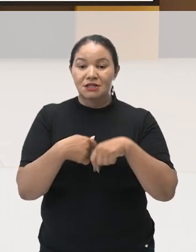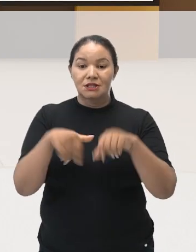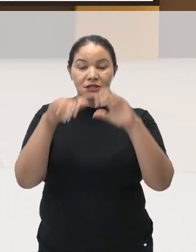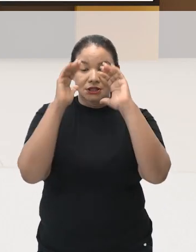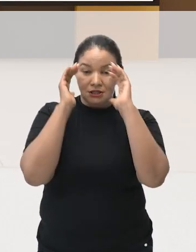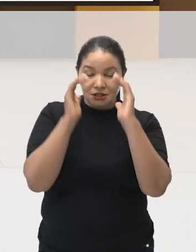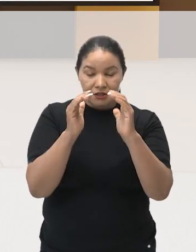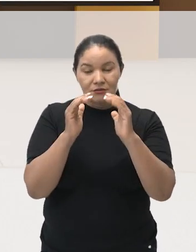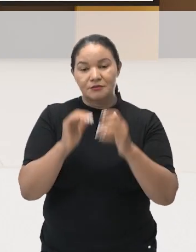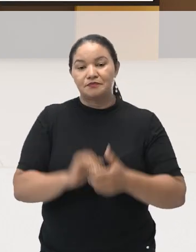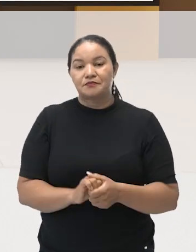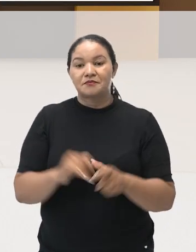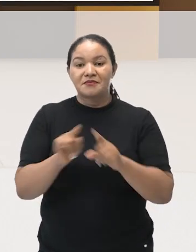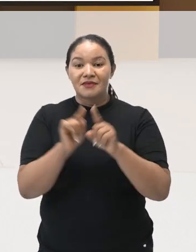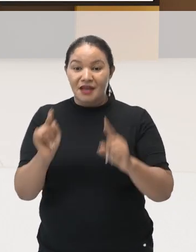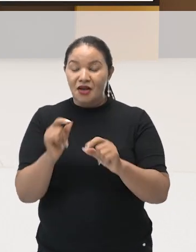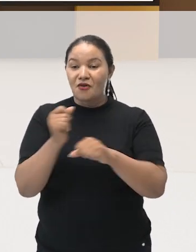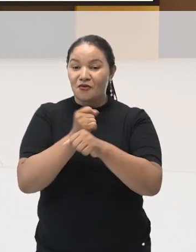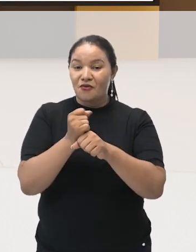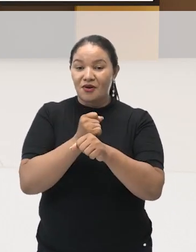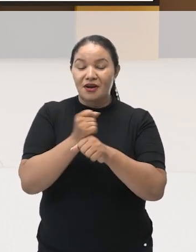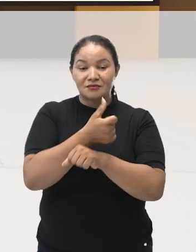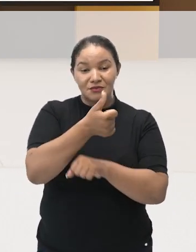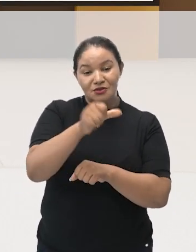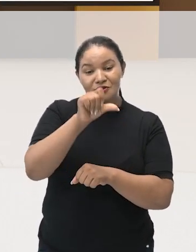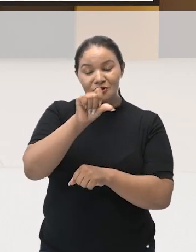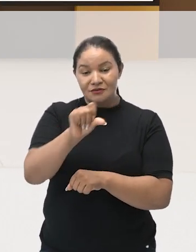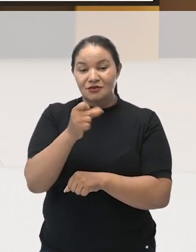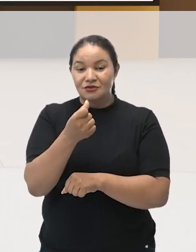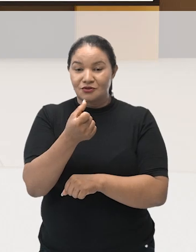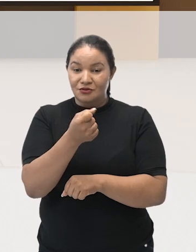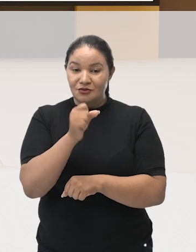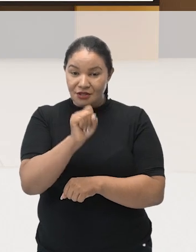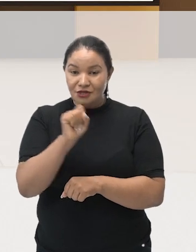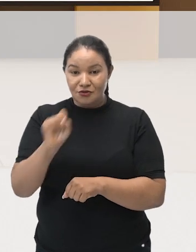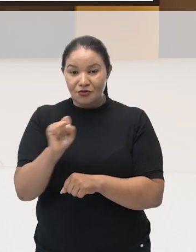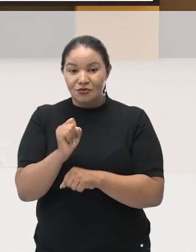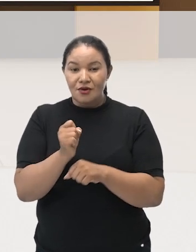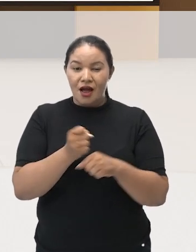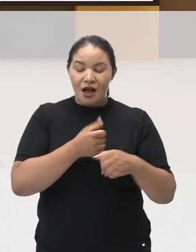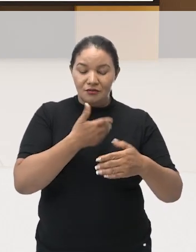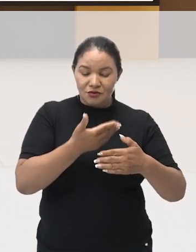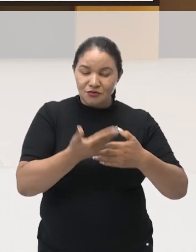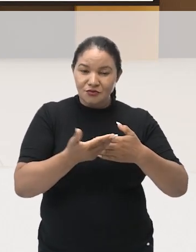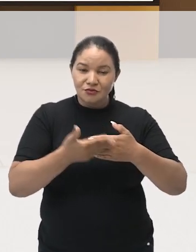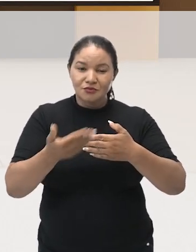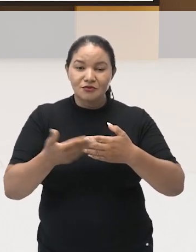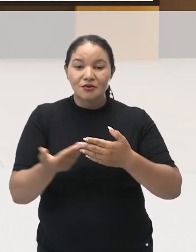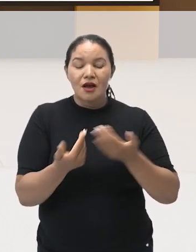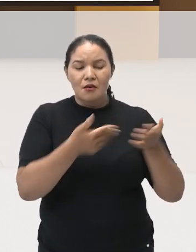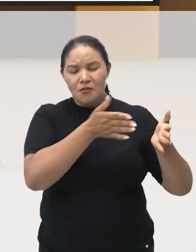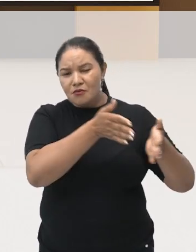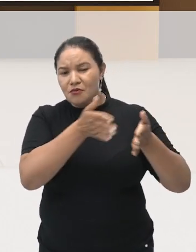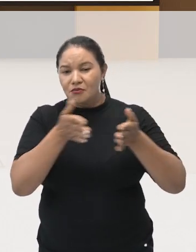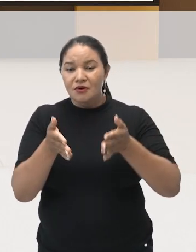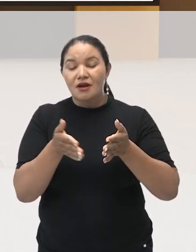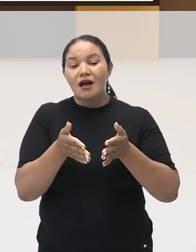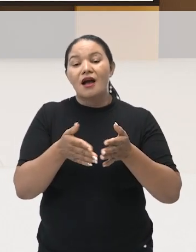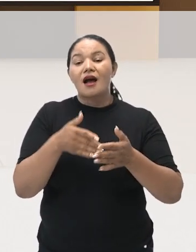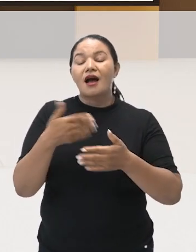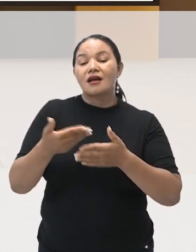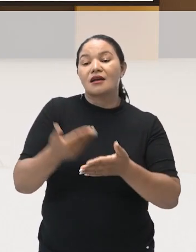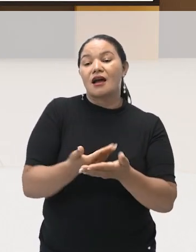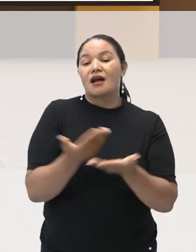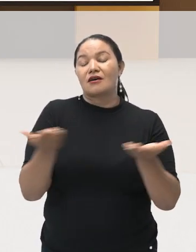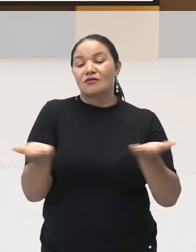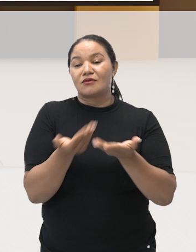respeitar. Mas isso foi em 1988, o tempo passou, nós avançamos e avançamos